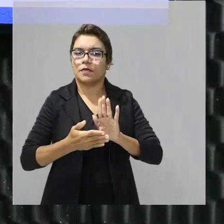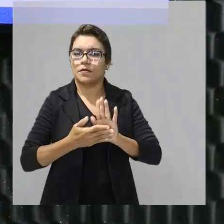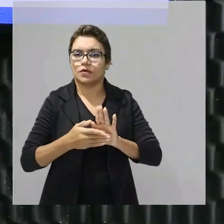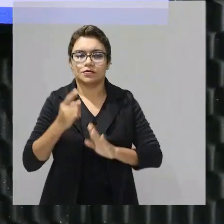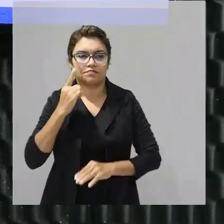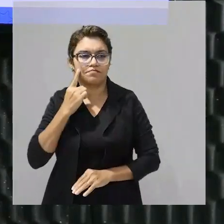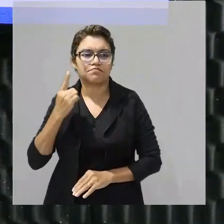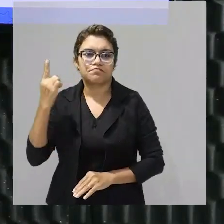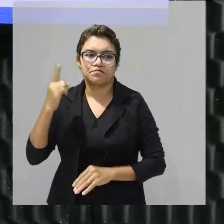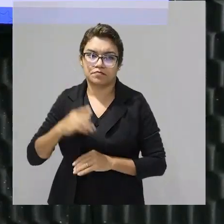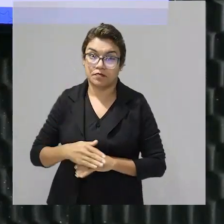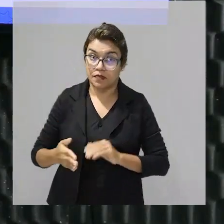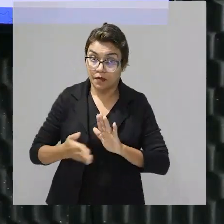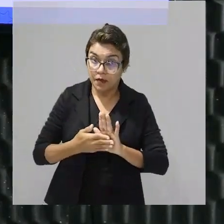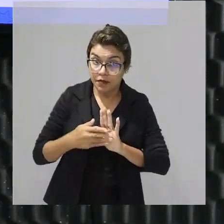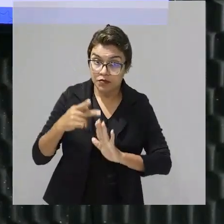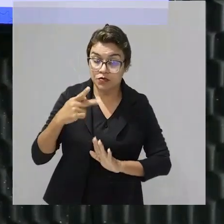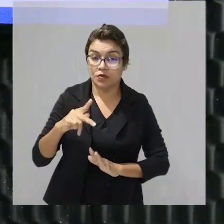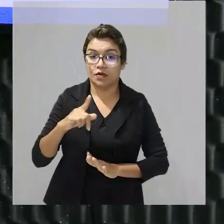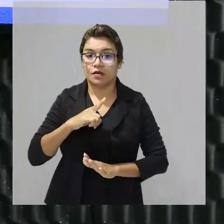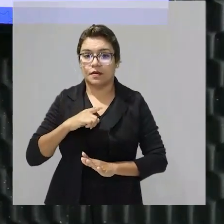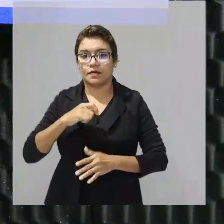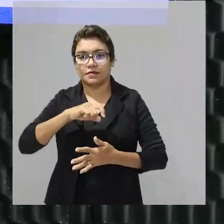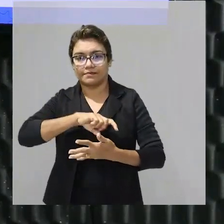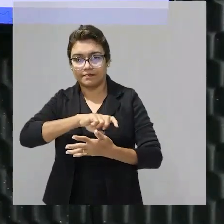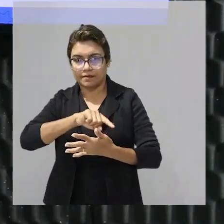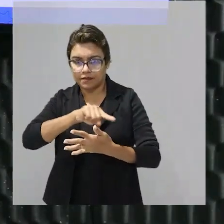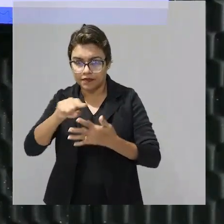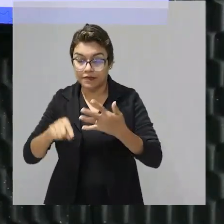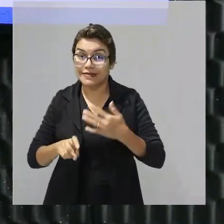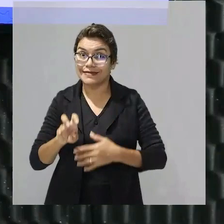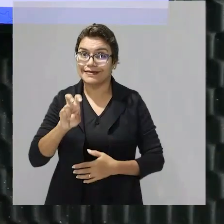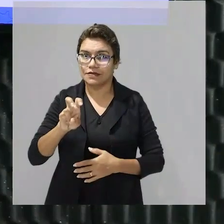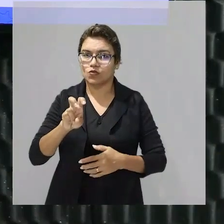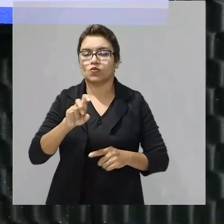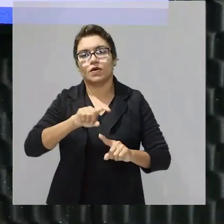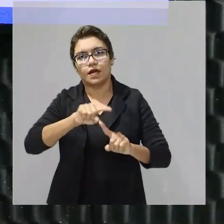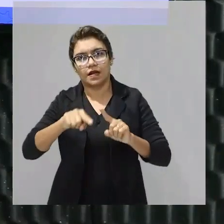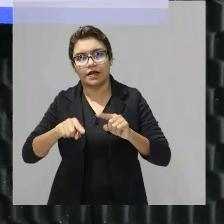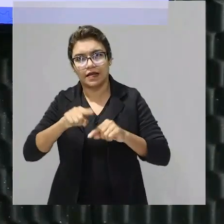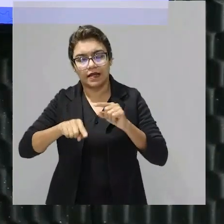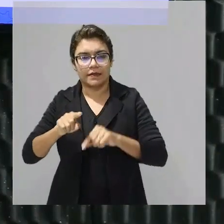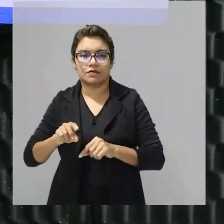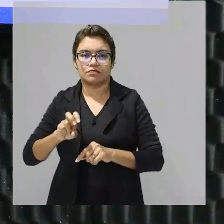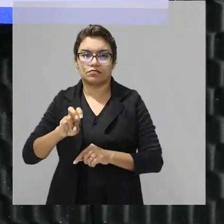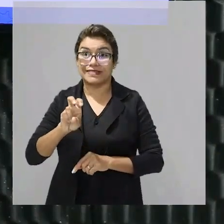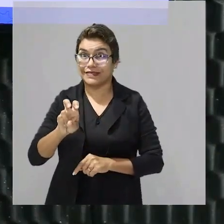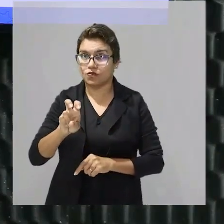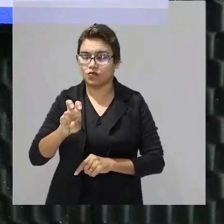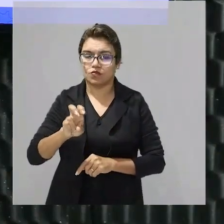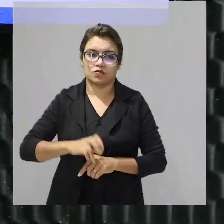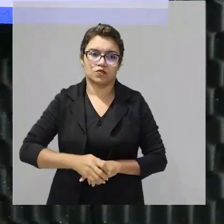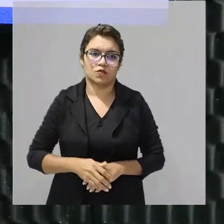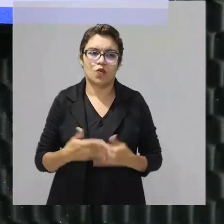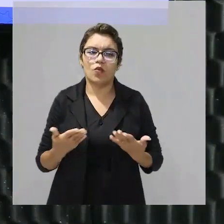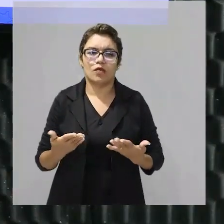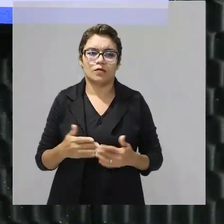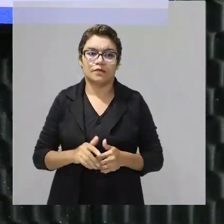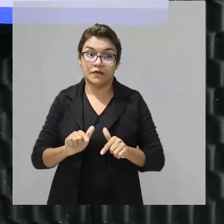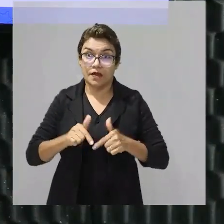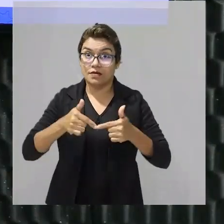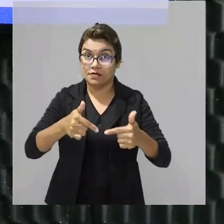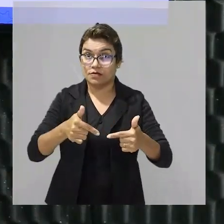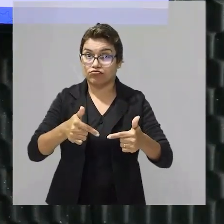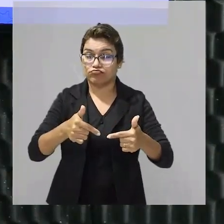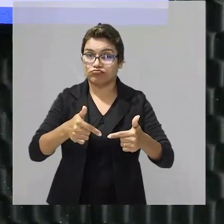a coerência, elas precisam estar presentes no seu texto. Inclusive, lá na plataforma, nós já temos uma aula específica